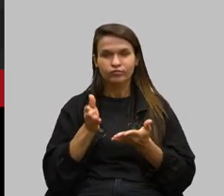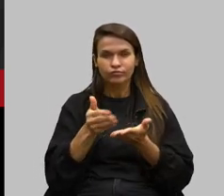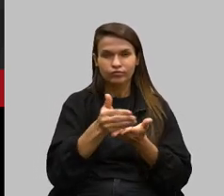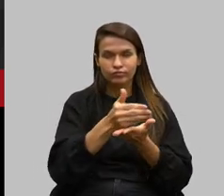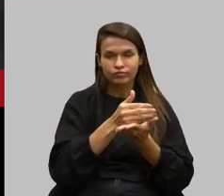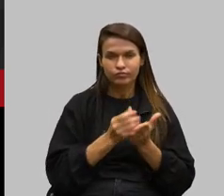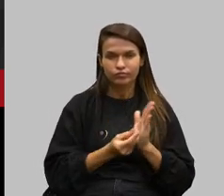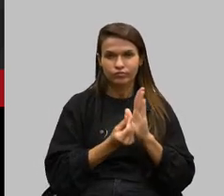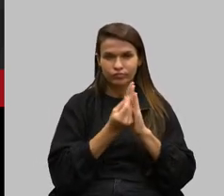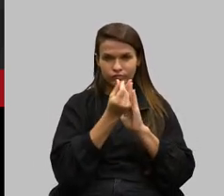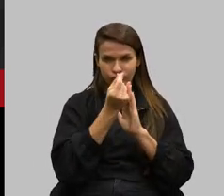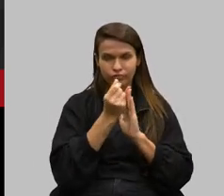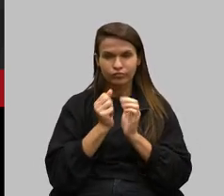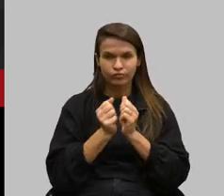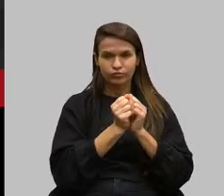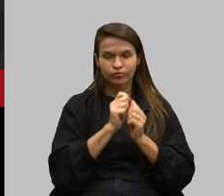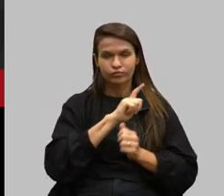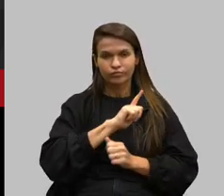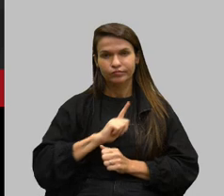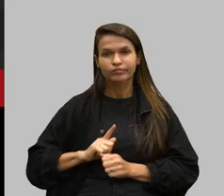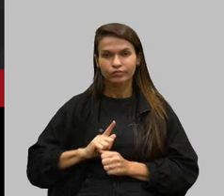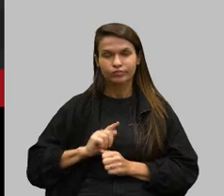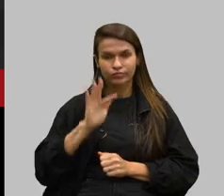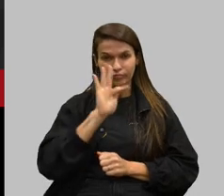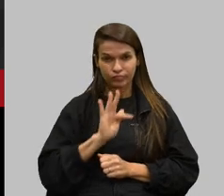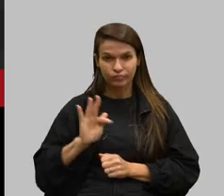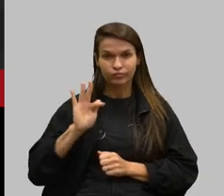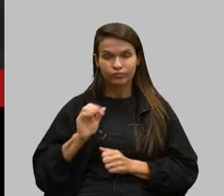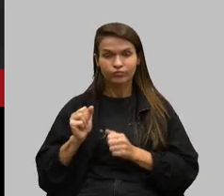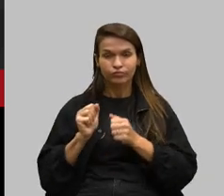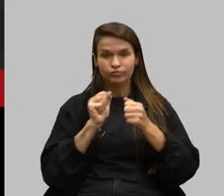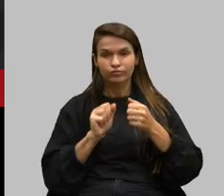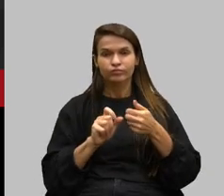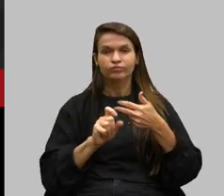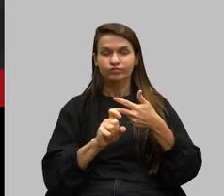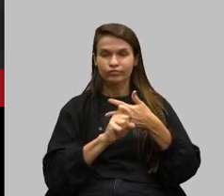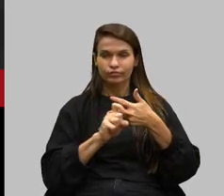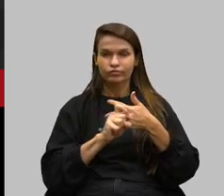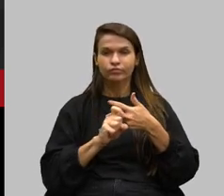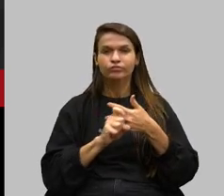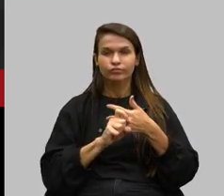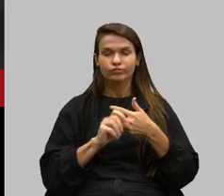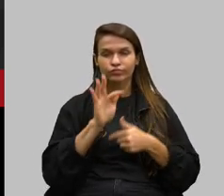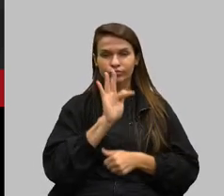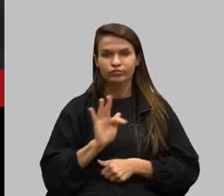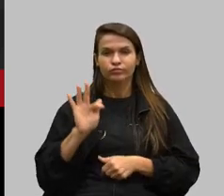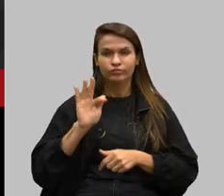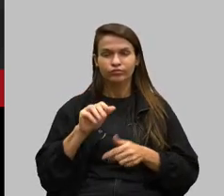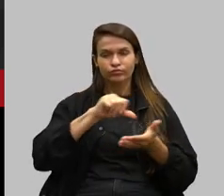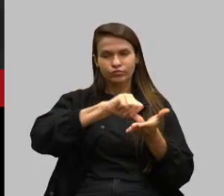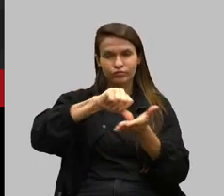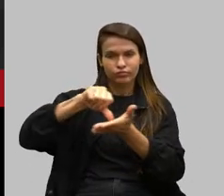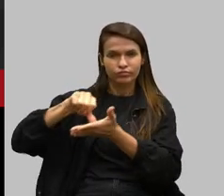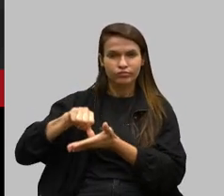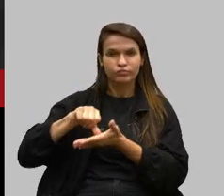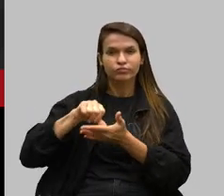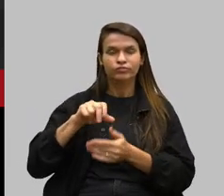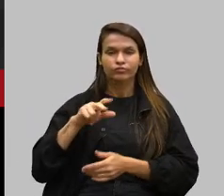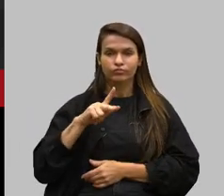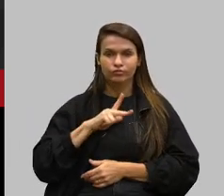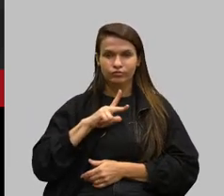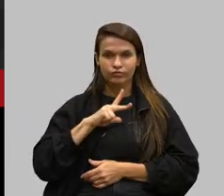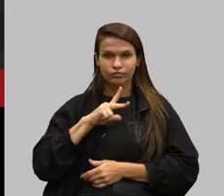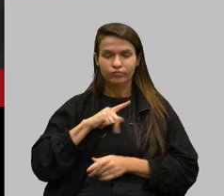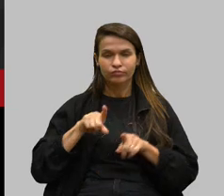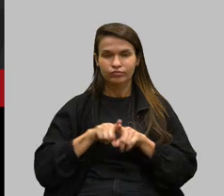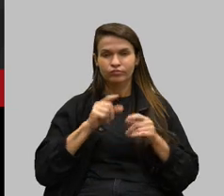recursos junto ao governo federal Poder Executivo Federal e demais entes Federados e entidades privadas